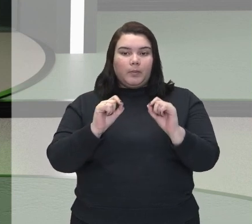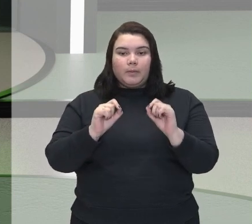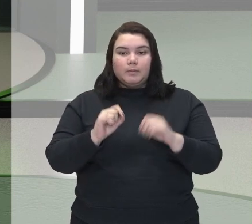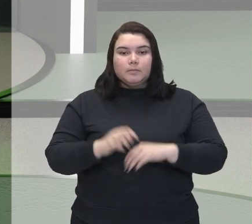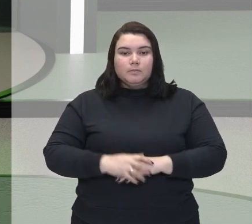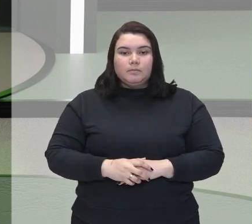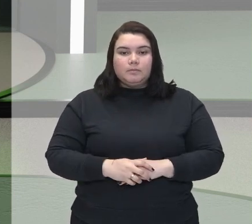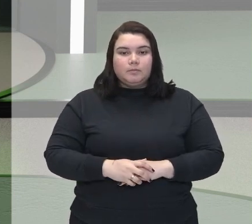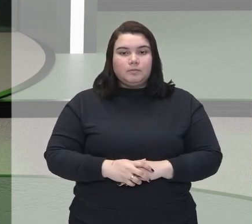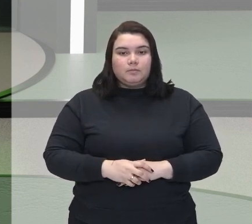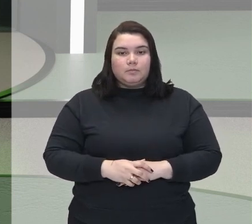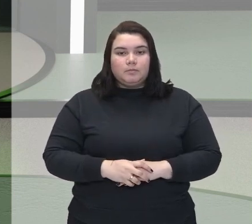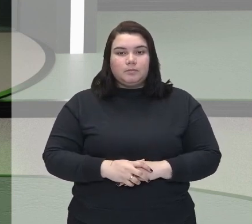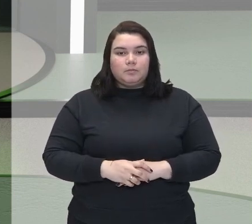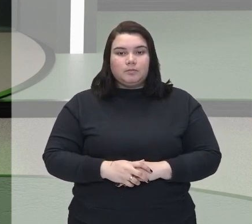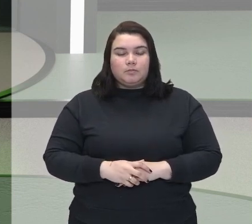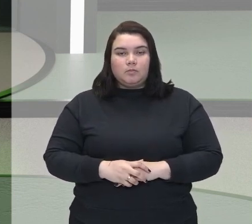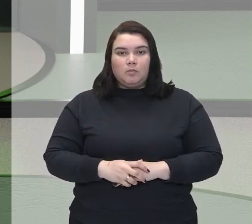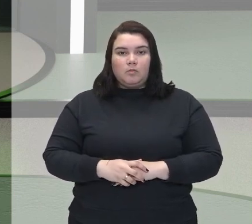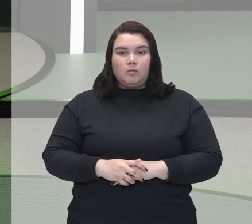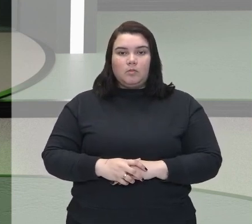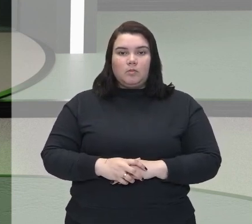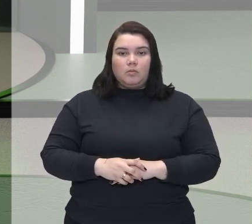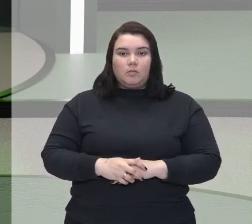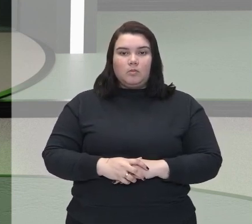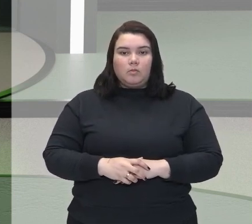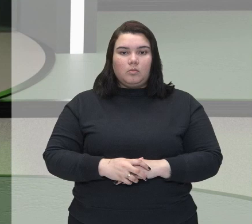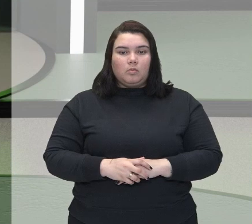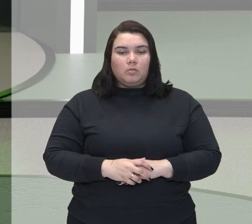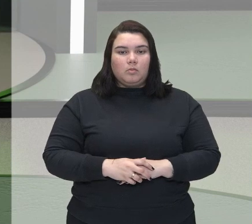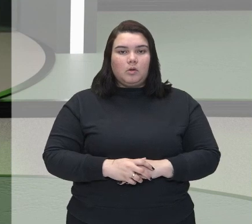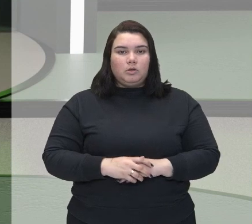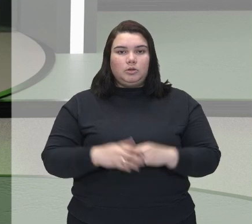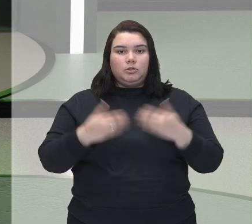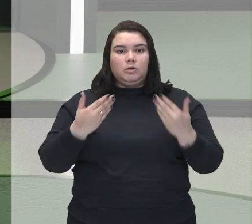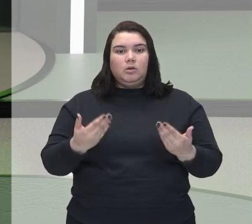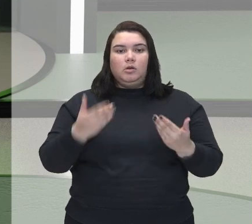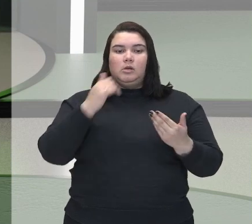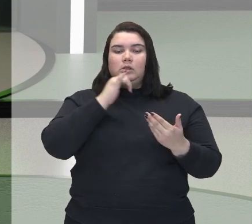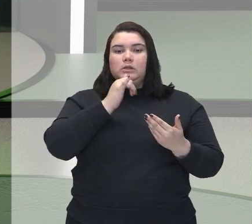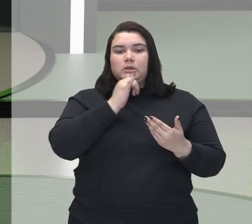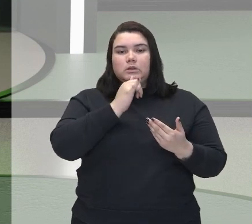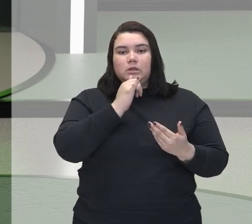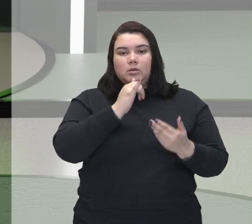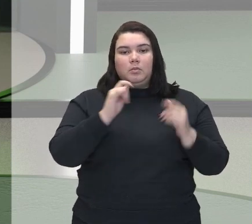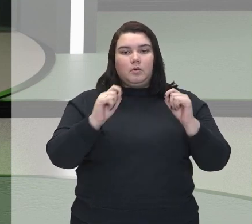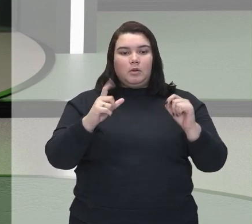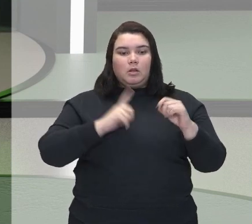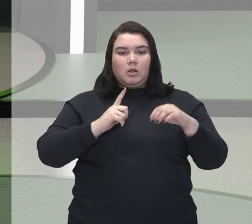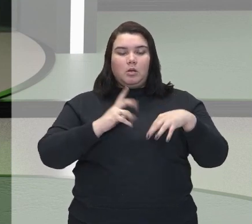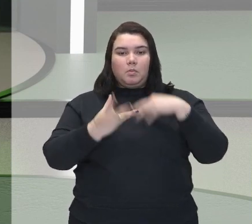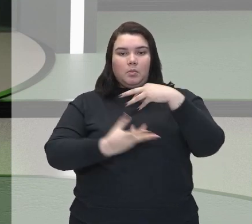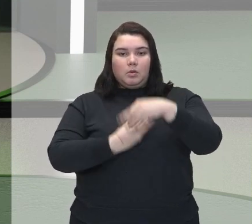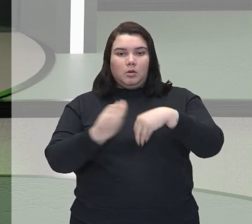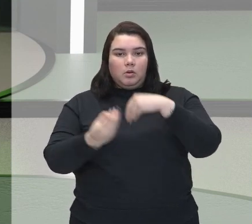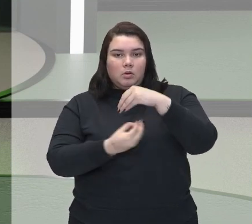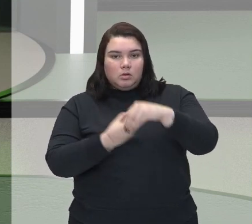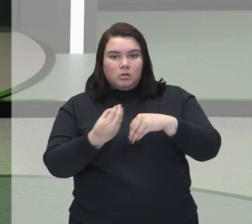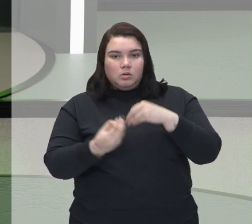como é que se diz? Ele não vai desviar, ele vai bloquear o desvio do outro. Então, vai ser uma mistura chamada de